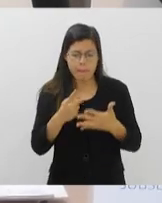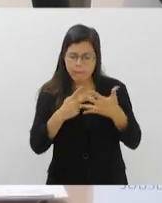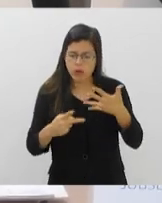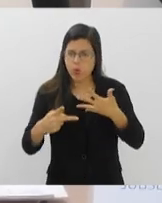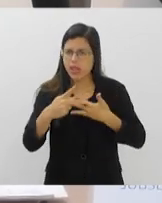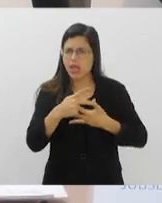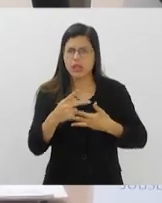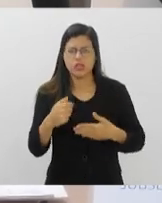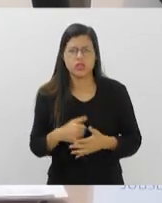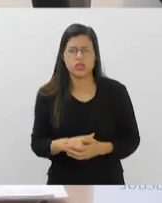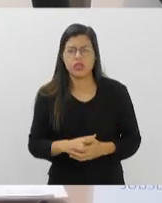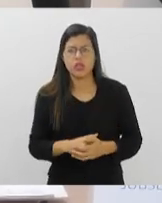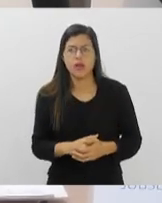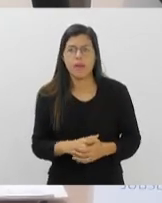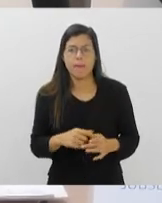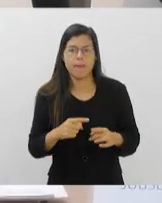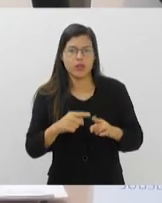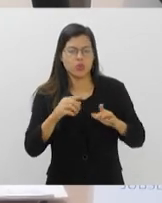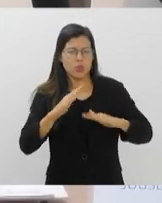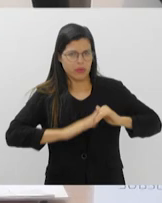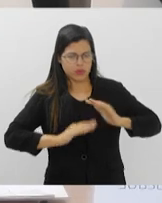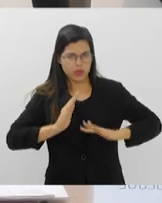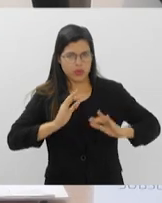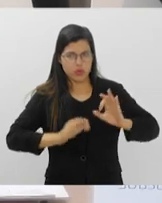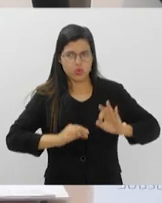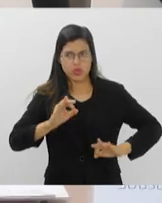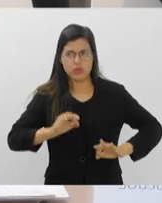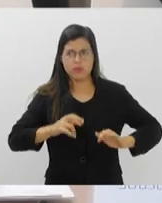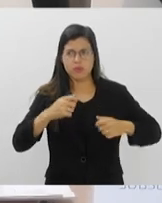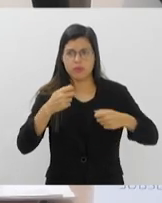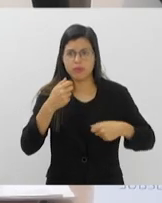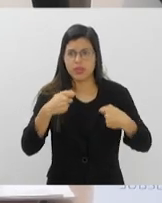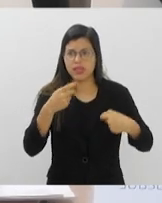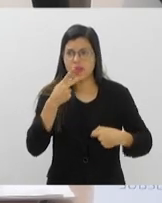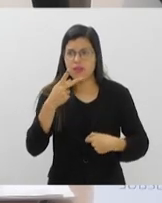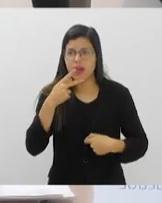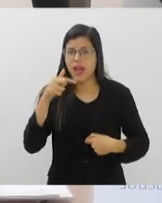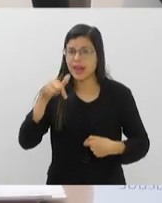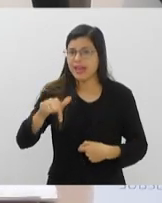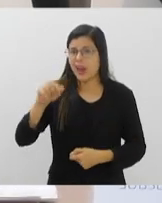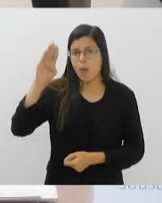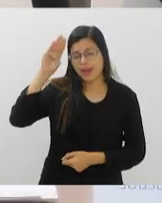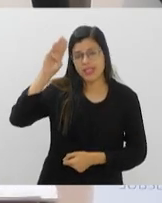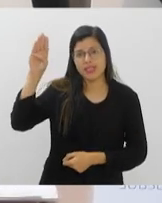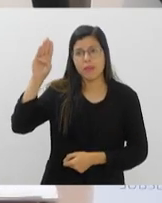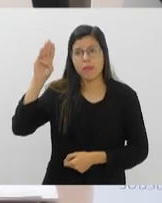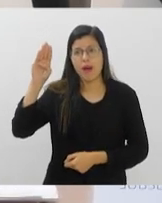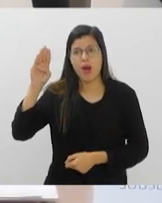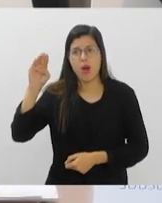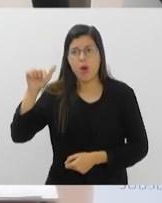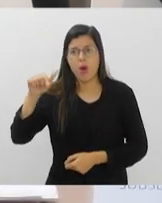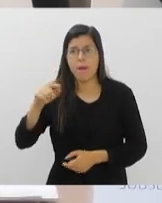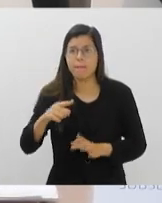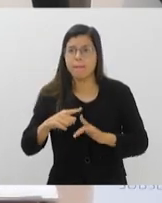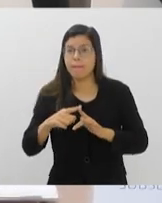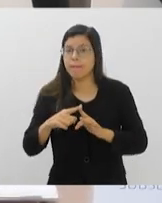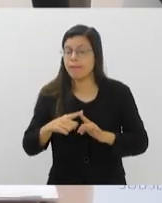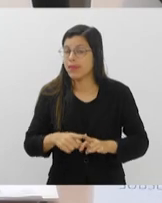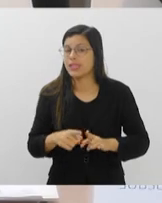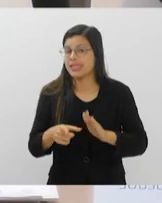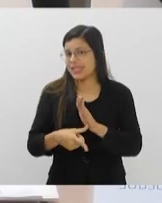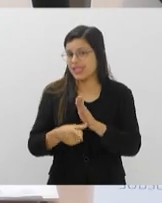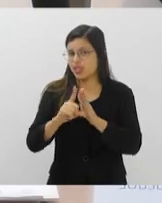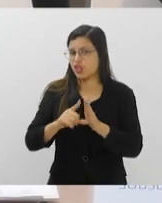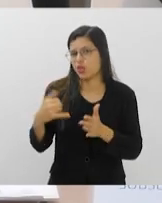juiz tem que dizer não aqui é prioridade mas o absoluto é a criança adolescente